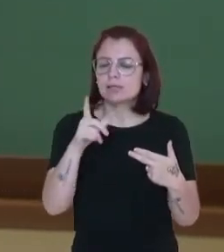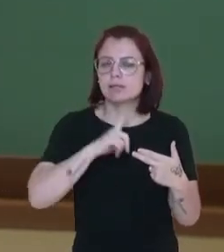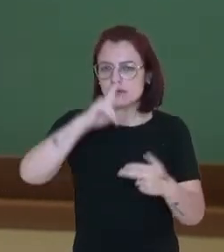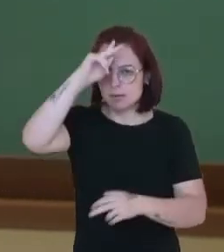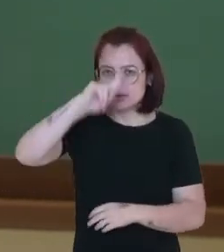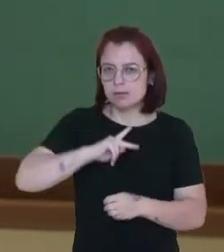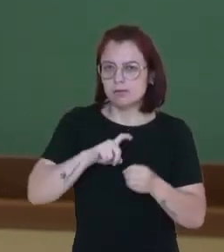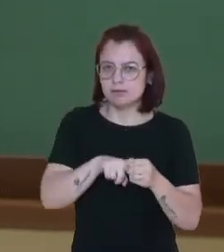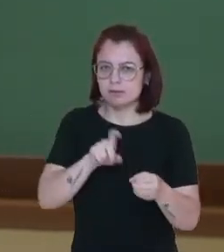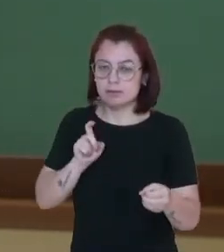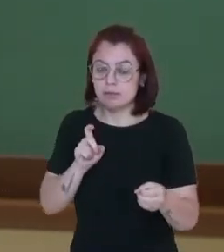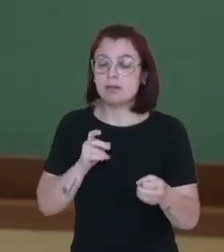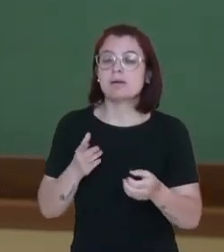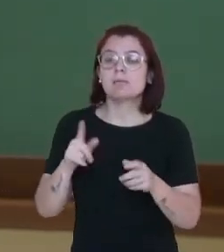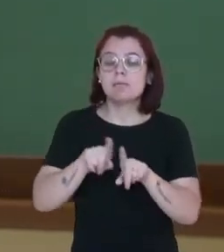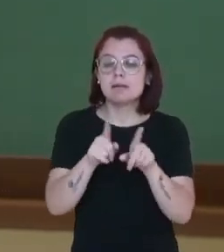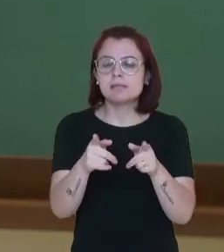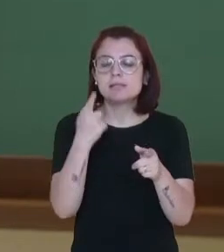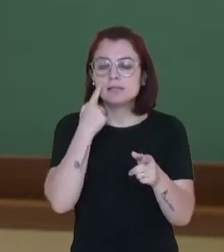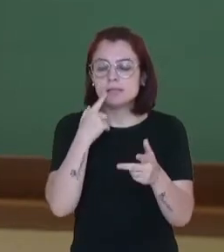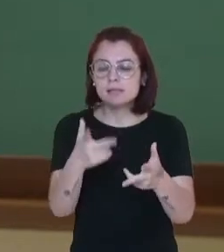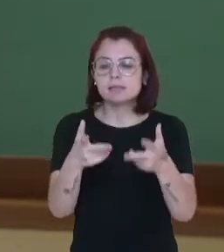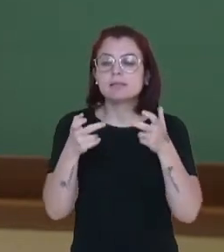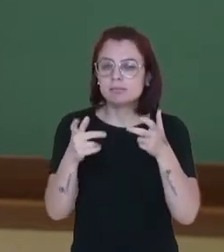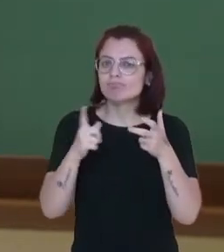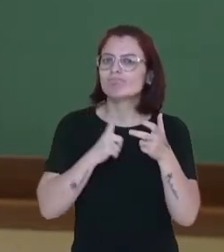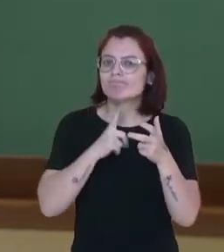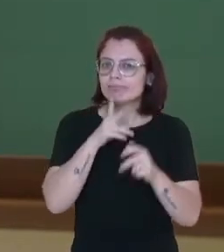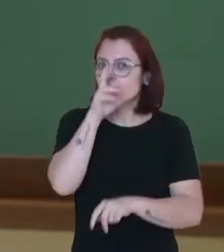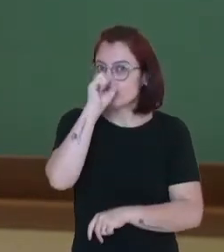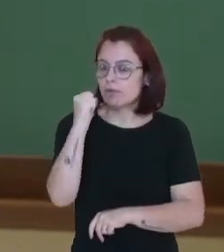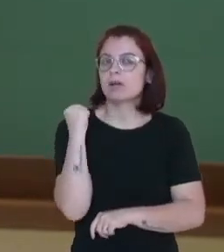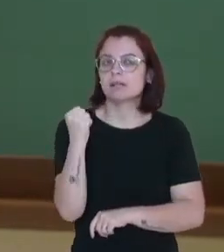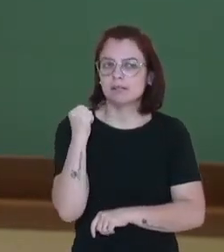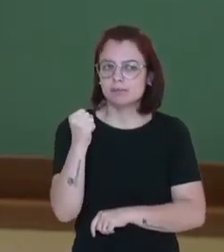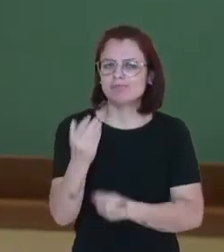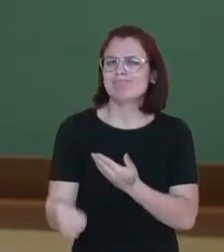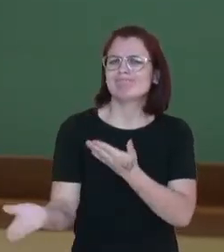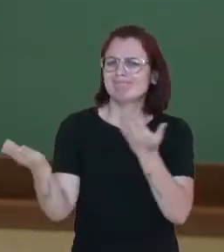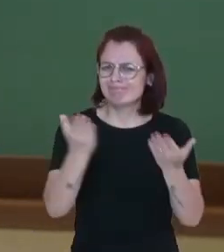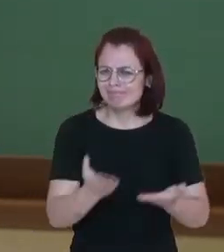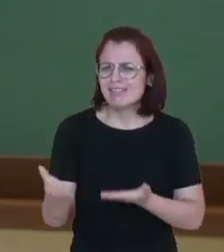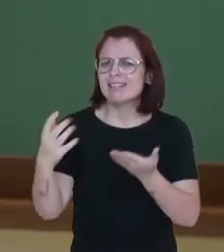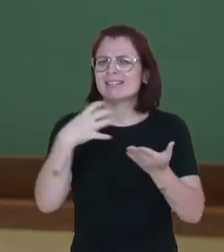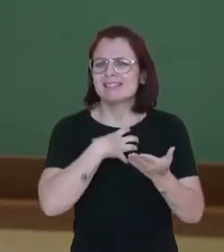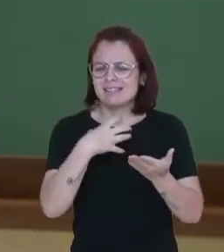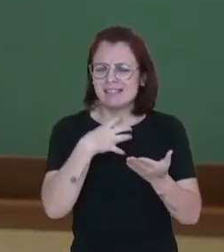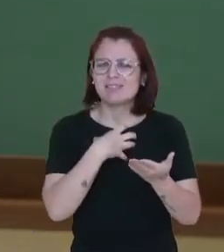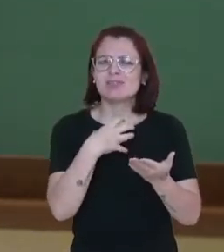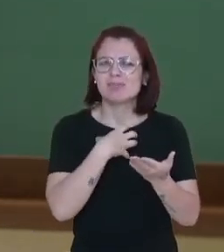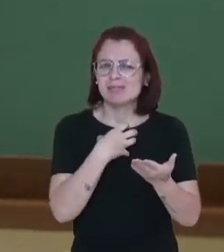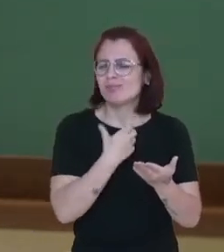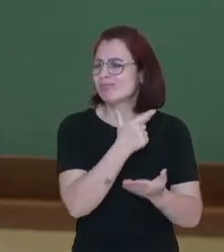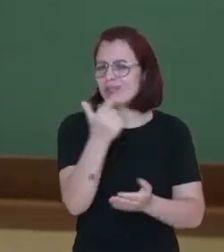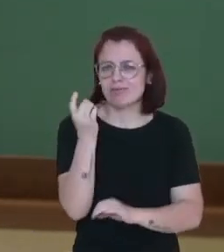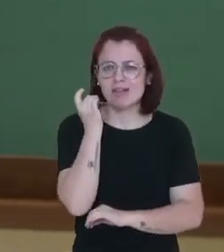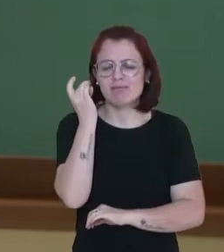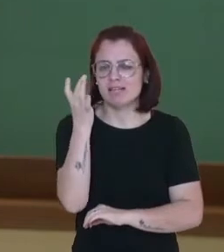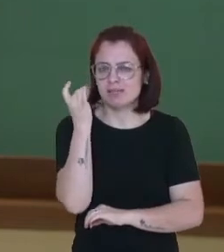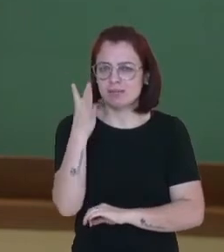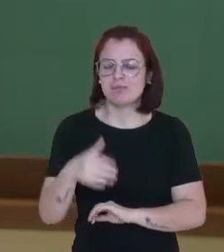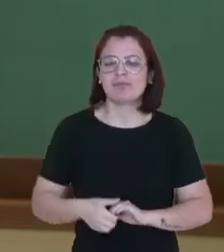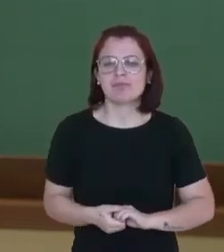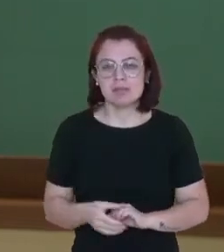autonomia, a identificação econômica foi muito forte. Então, esse sentimento de desprendimento não foi fácil.